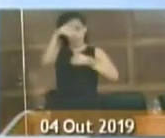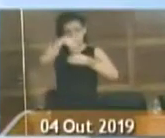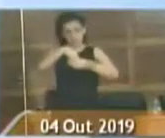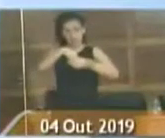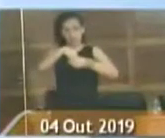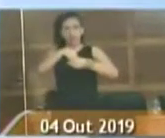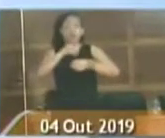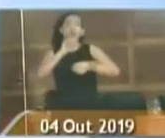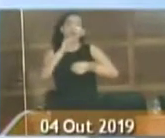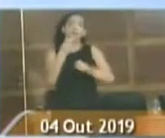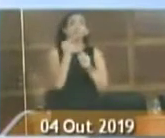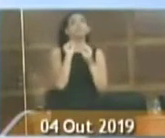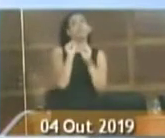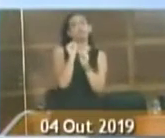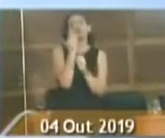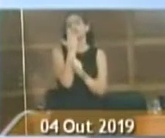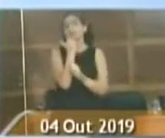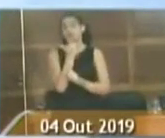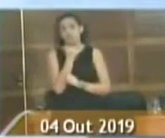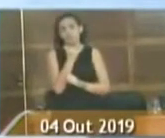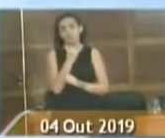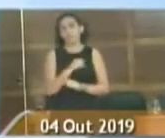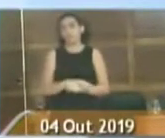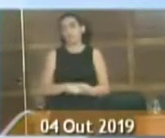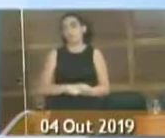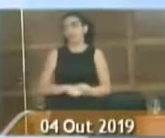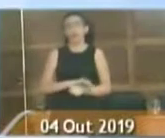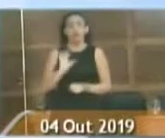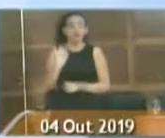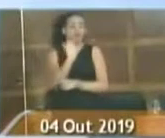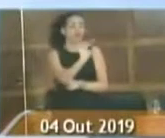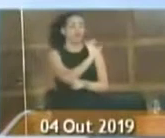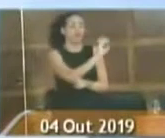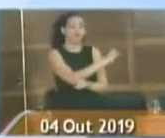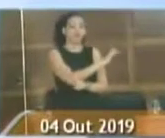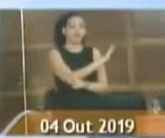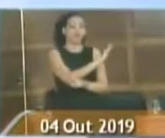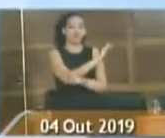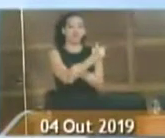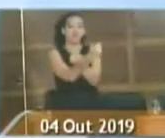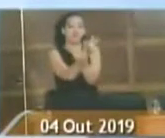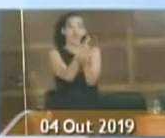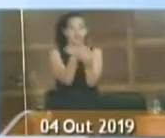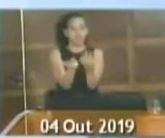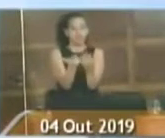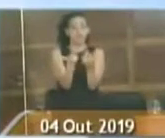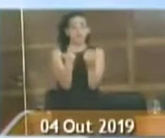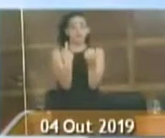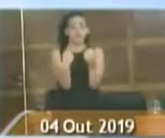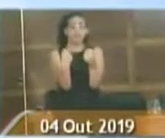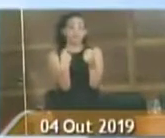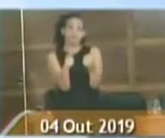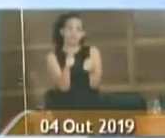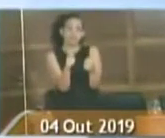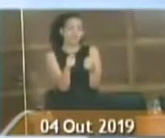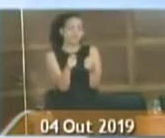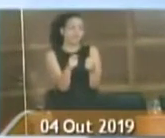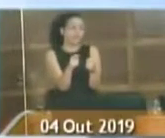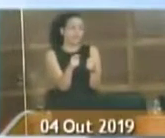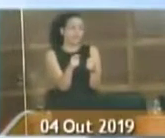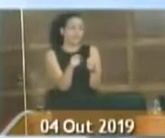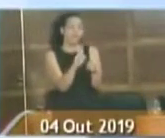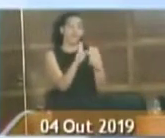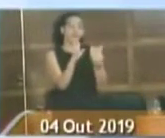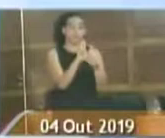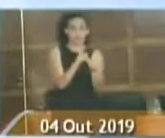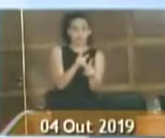até um animal selvagem. Para cada animal desse, a gente vai precisar, a gente vai ter uma realidade